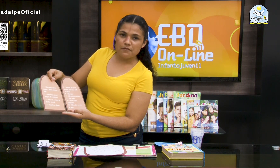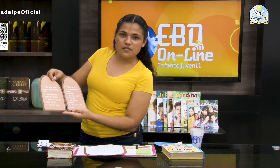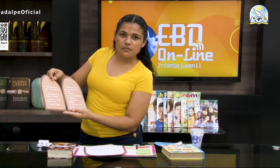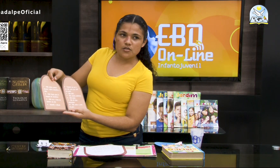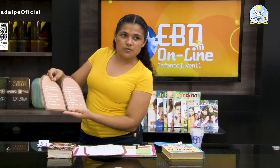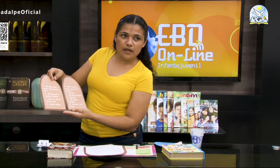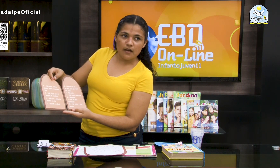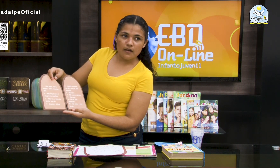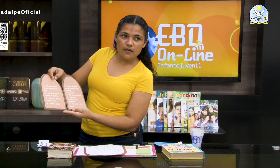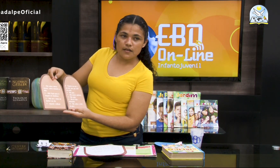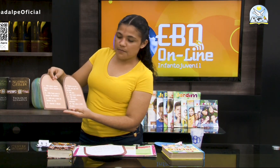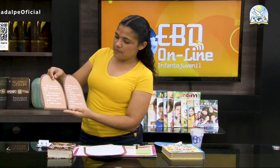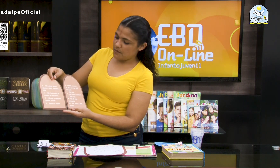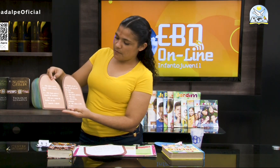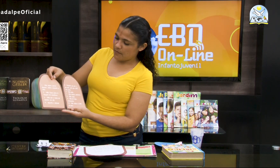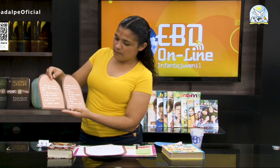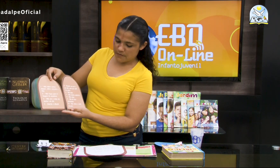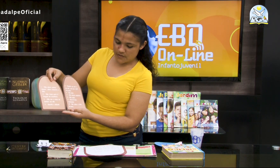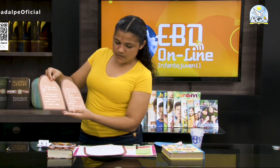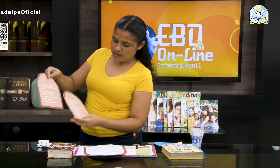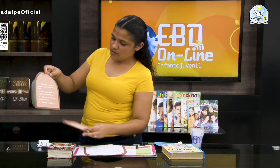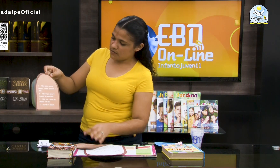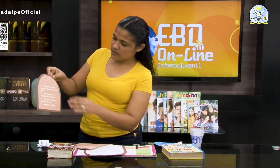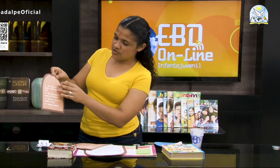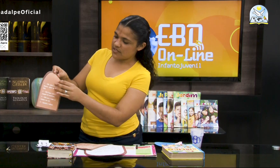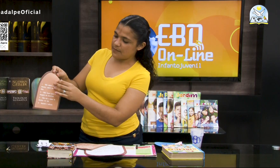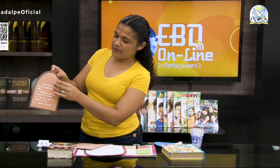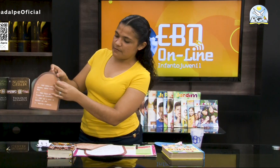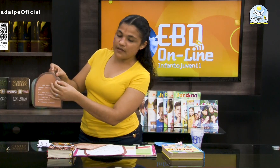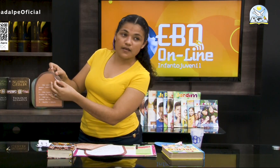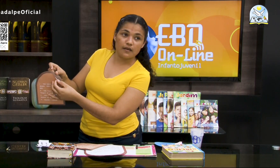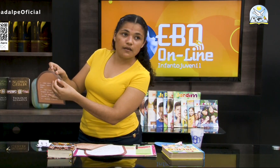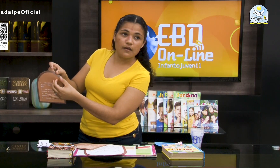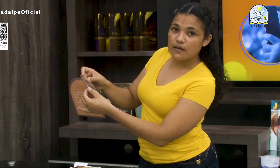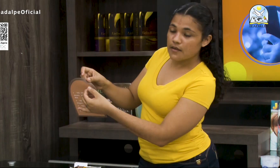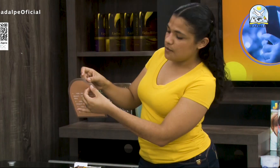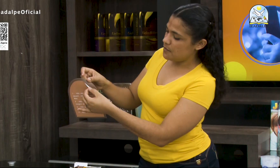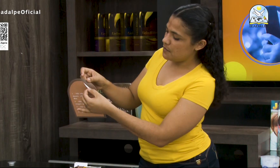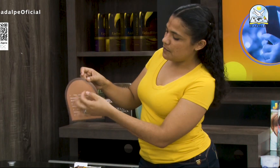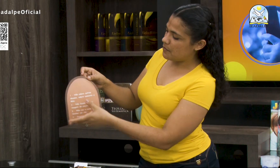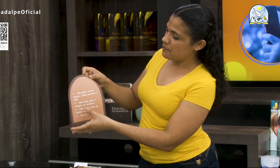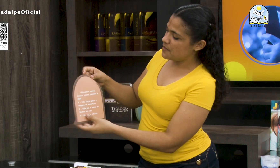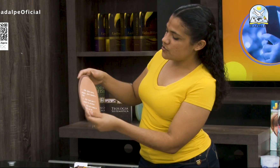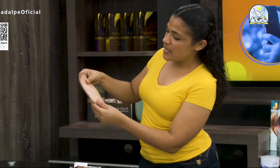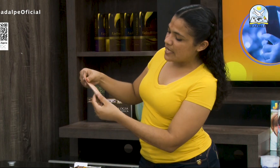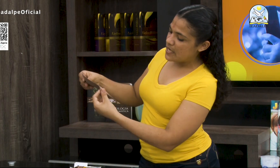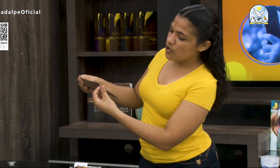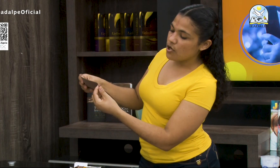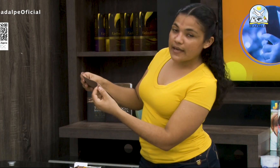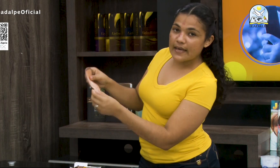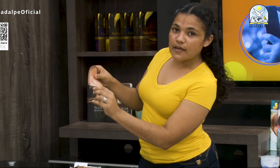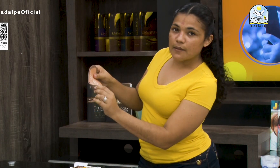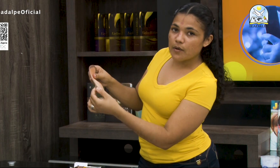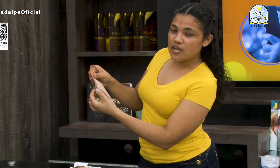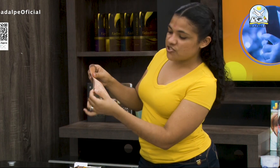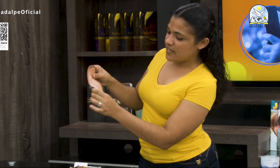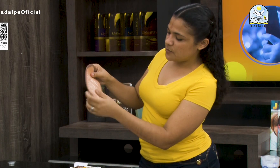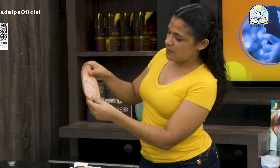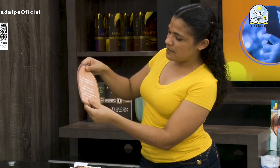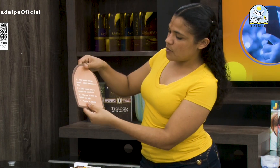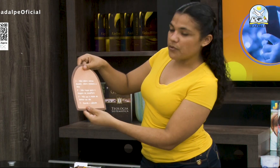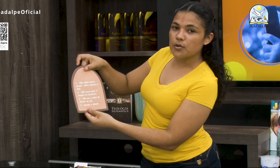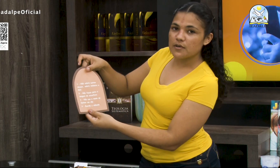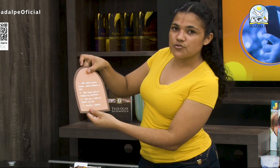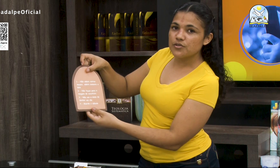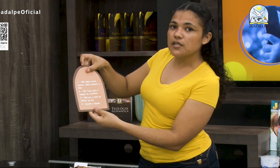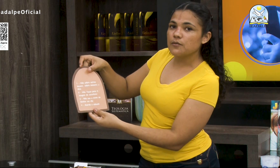fiz em papel ofício mesmo, tá? Imprimi em papel ofício aqui, ó. Acho que dá pra ver aqui. imprimi papel ofício e coloquei emborrachado para